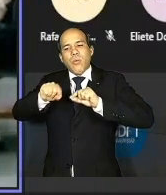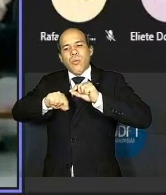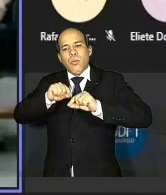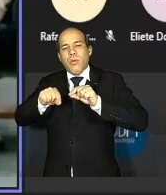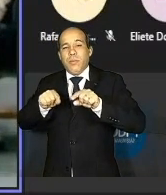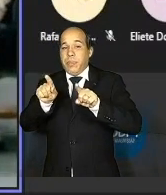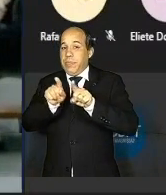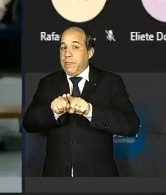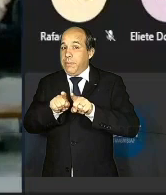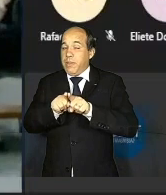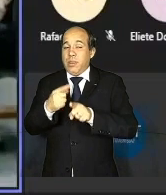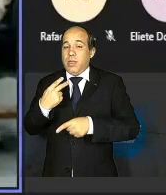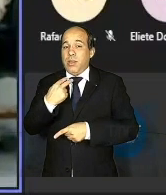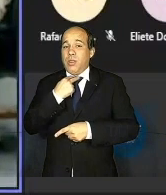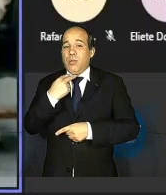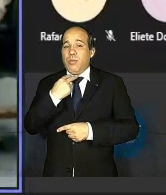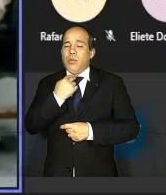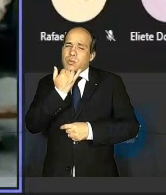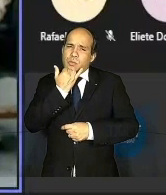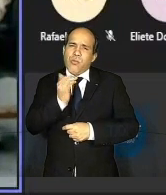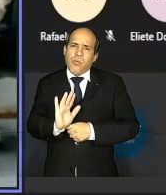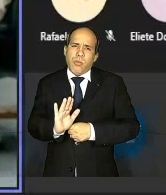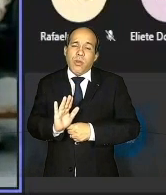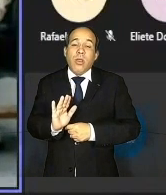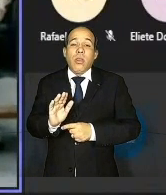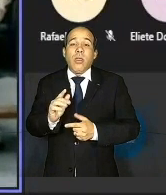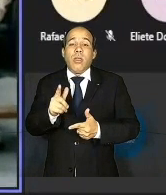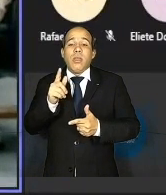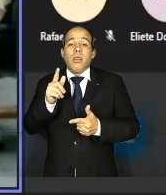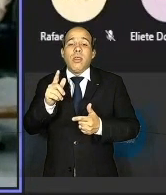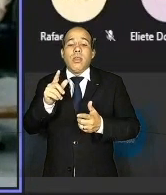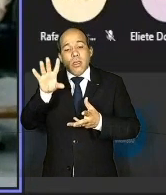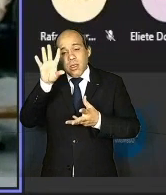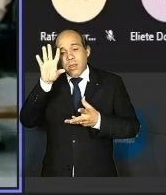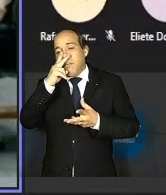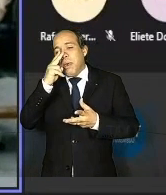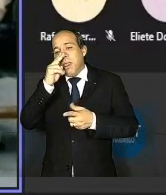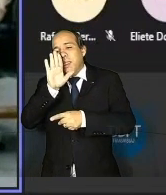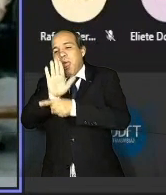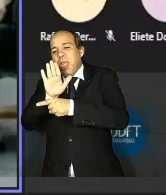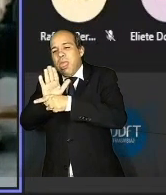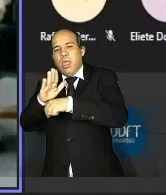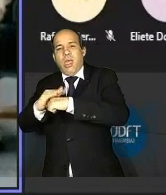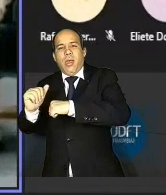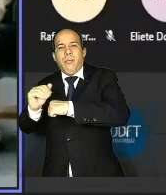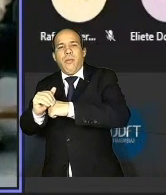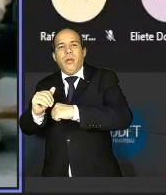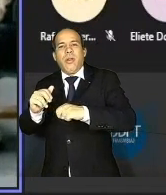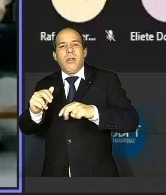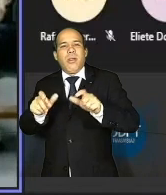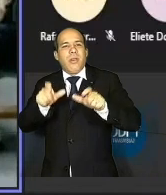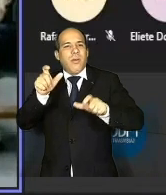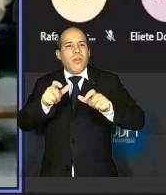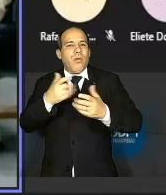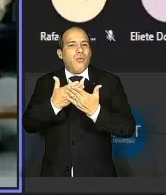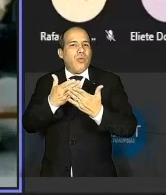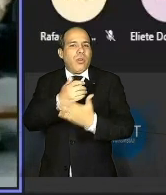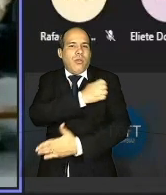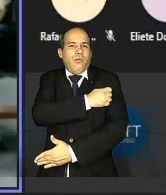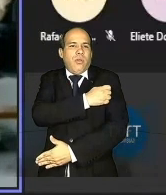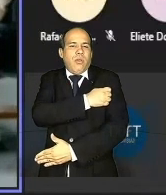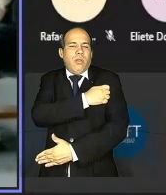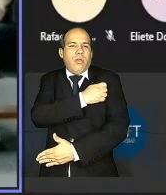setor educacional. Também não pode, com as devidas vênias, ser interpretado de forma paternalista, como se os